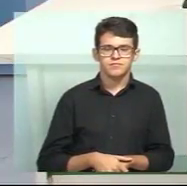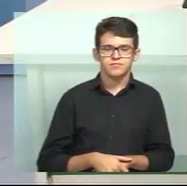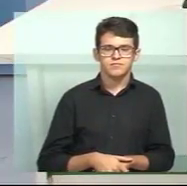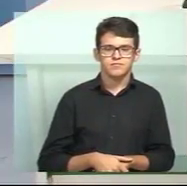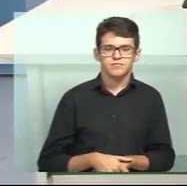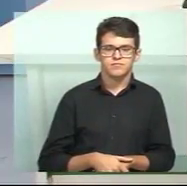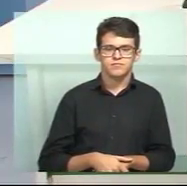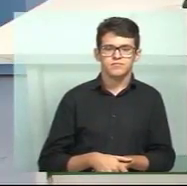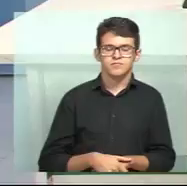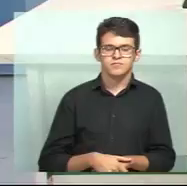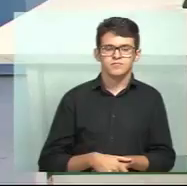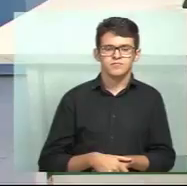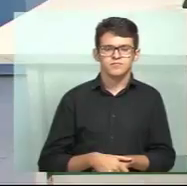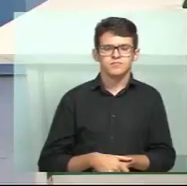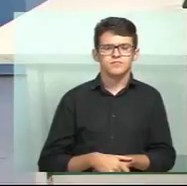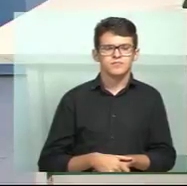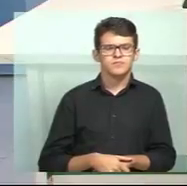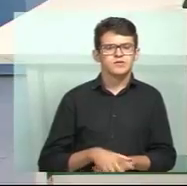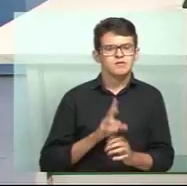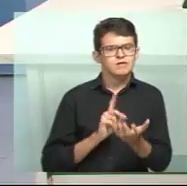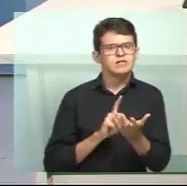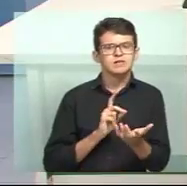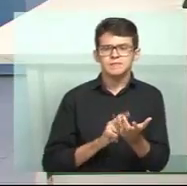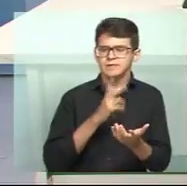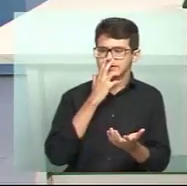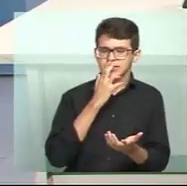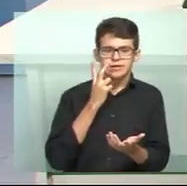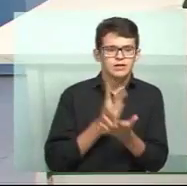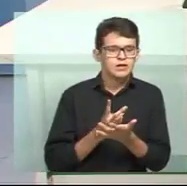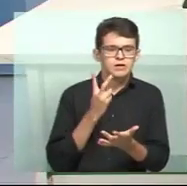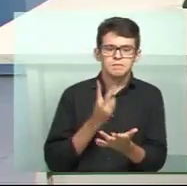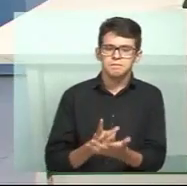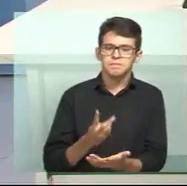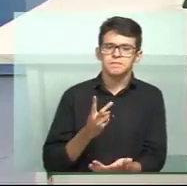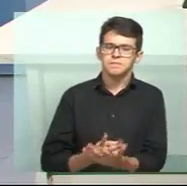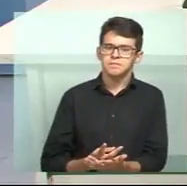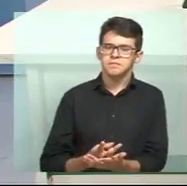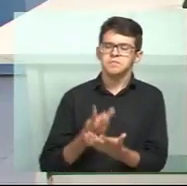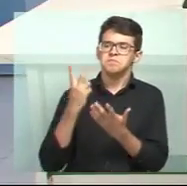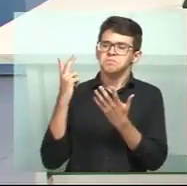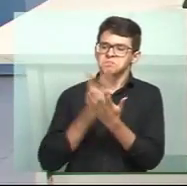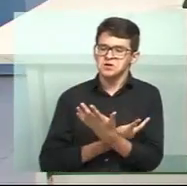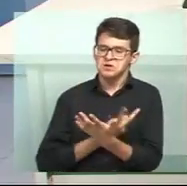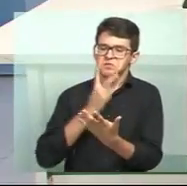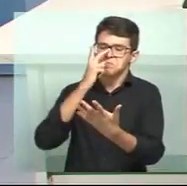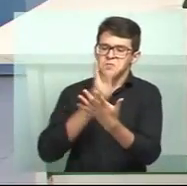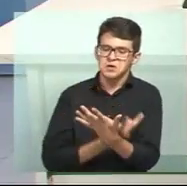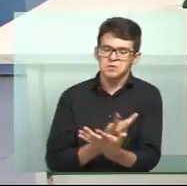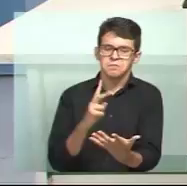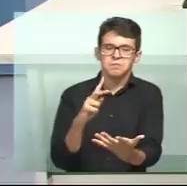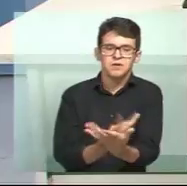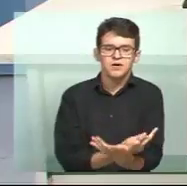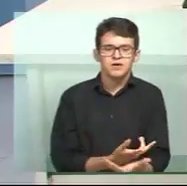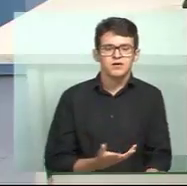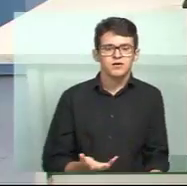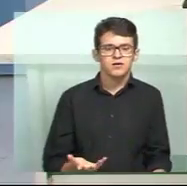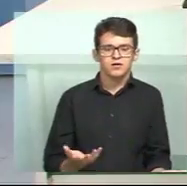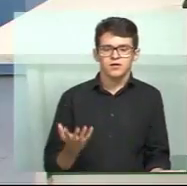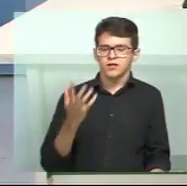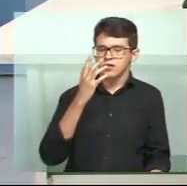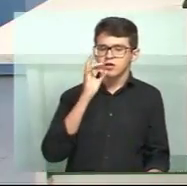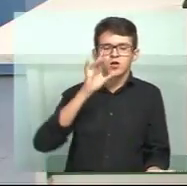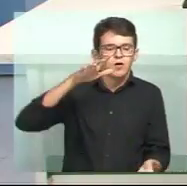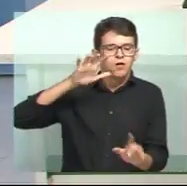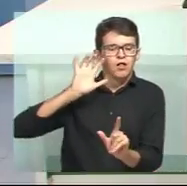circo, Luiz? É um circo, é um circo. Eu tô até fazendo uma postagem aqui, é um circo, né? Parece que todos nós somos, assim, massa de manobra, uma